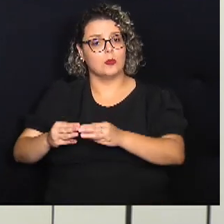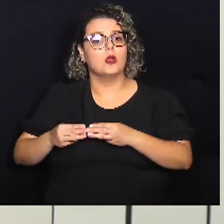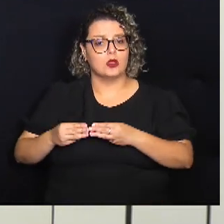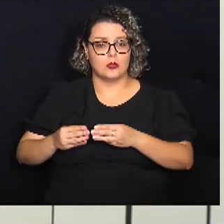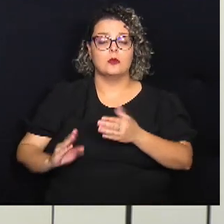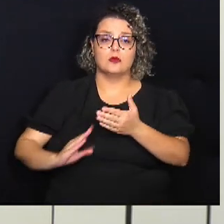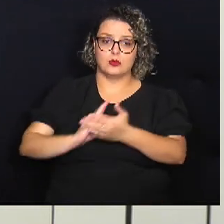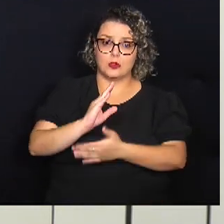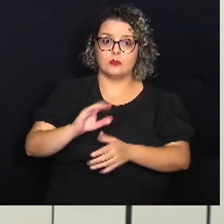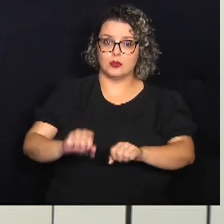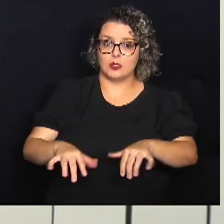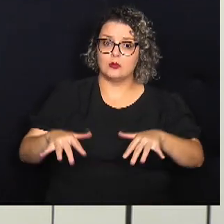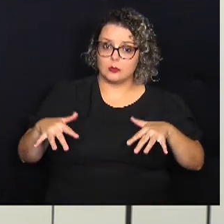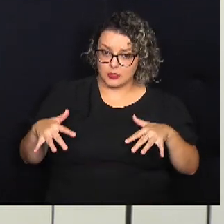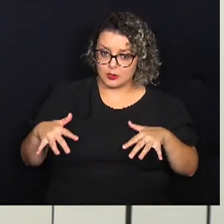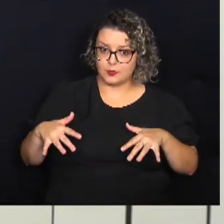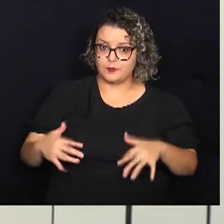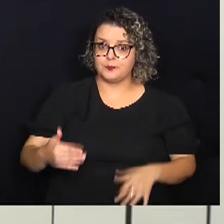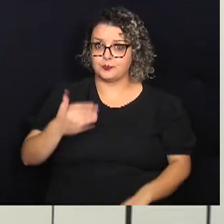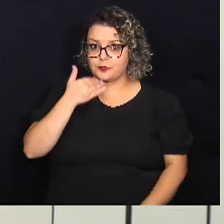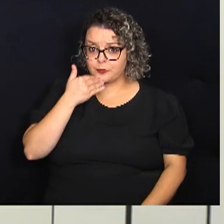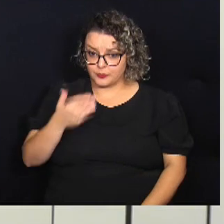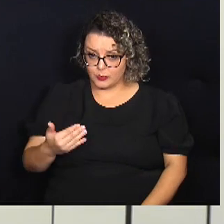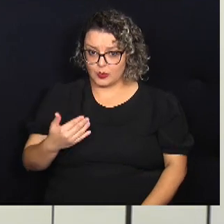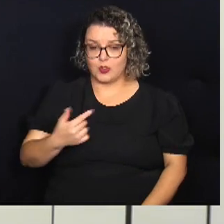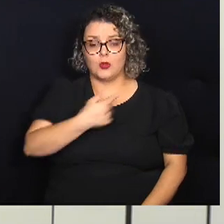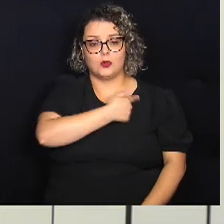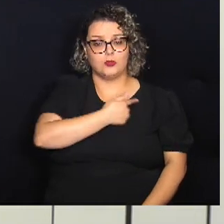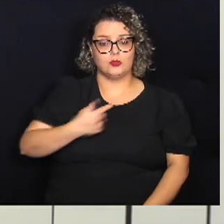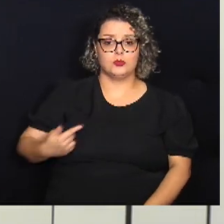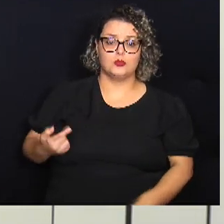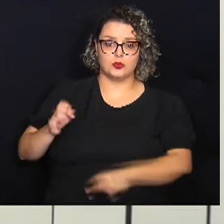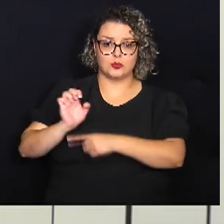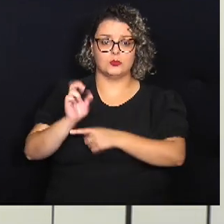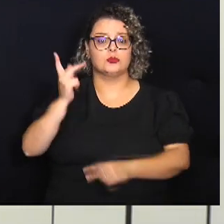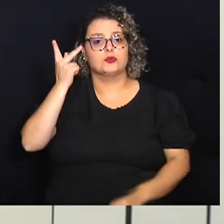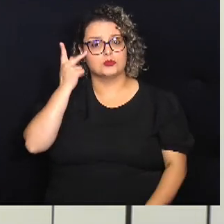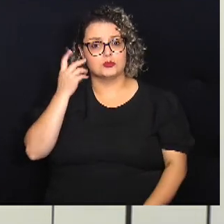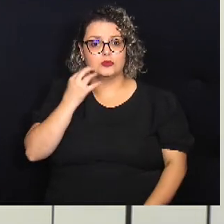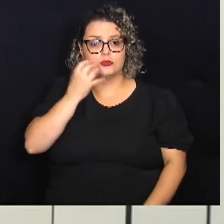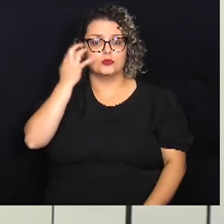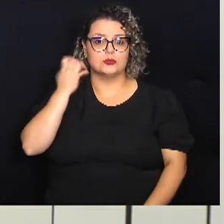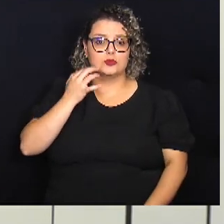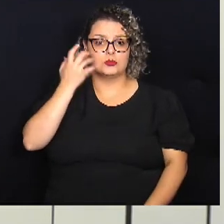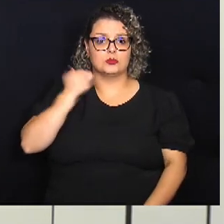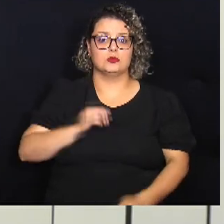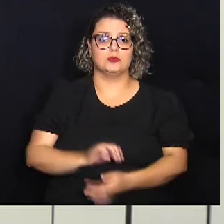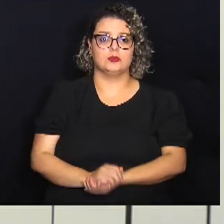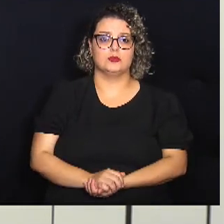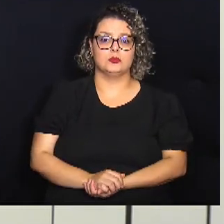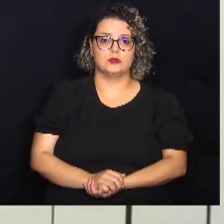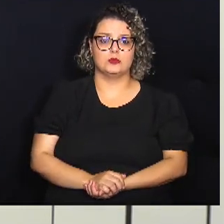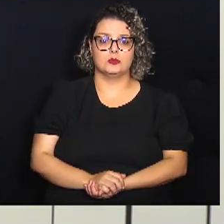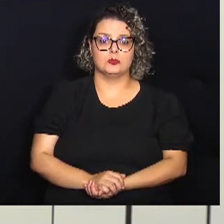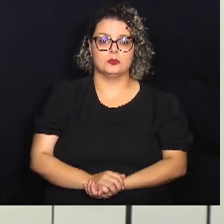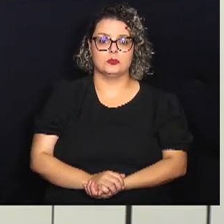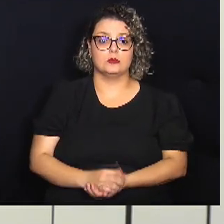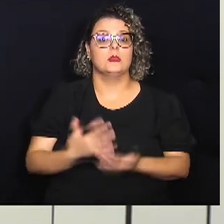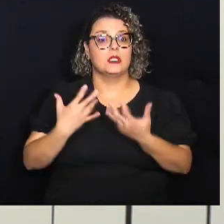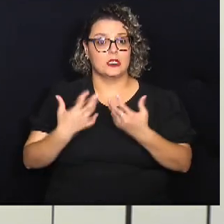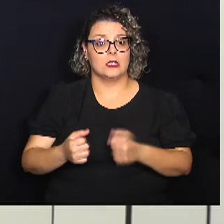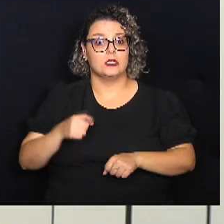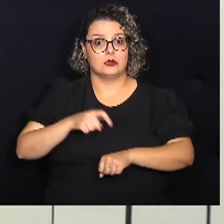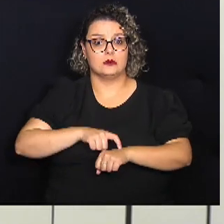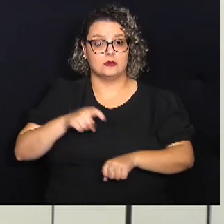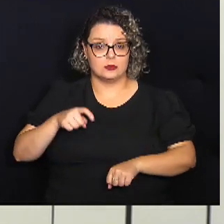aprovada em plenário que apela ao governador do estado de São Paulo para a adesão imediata